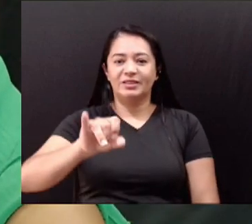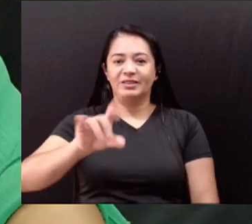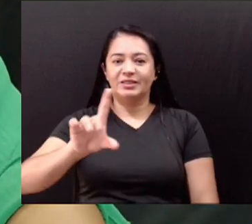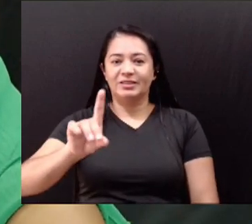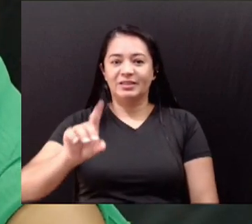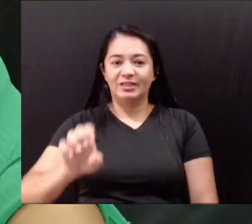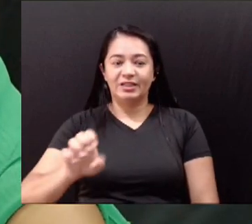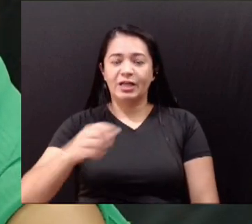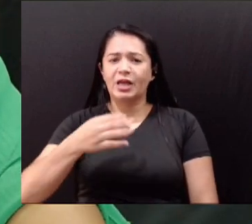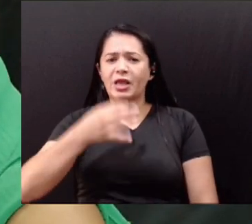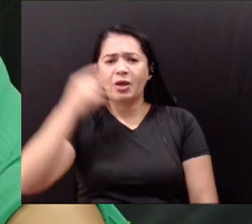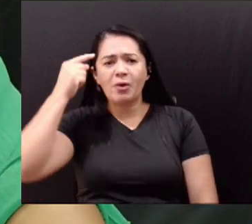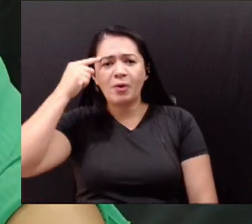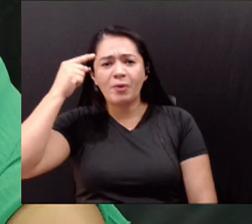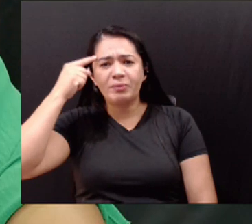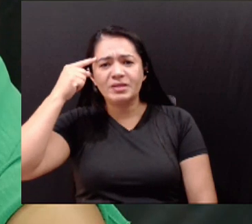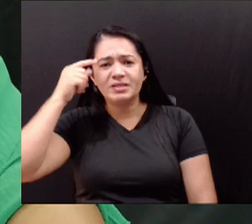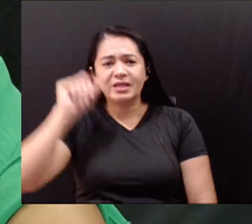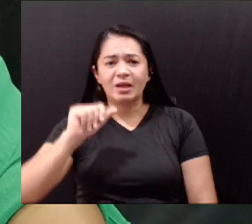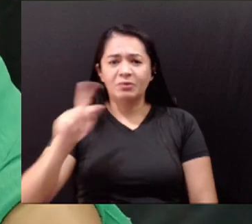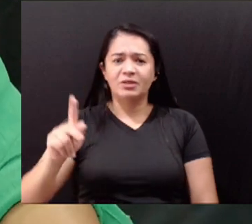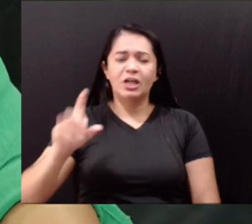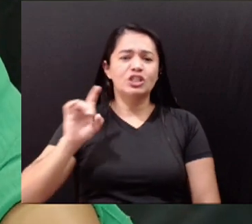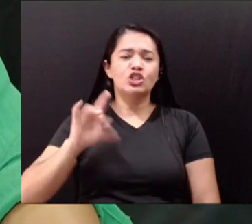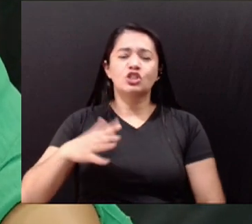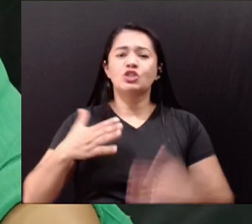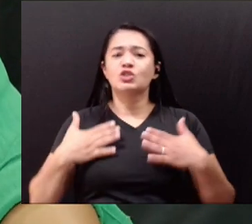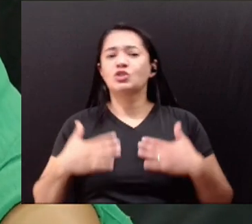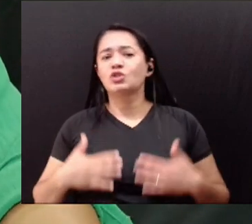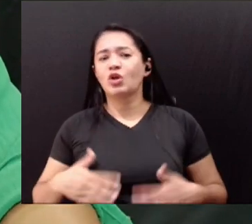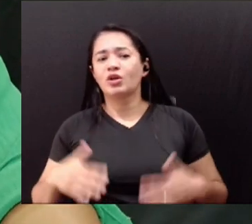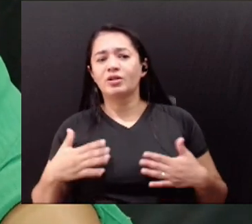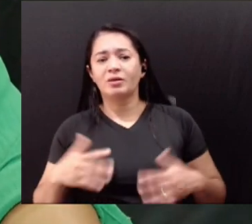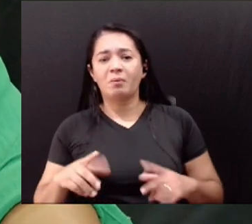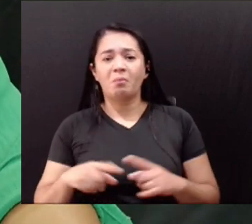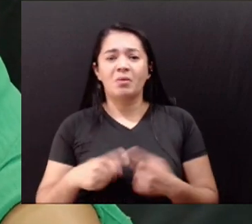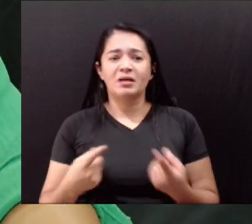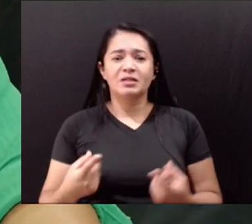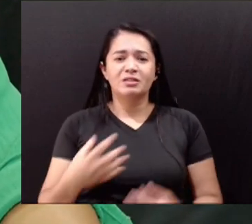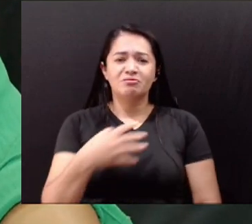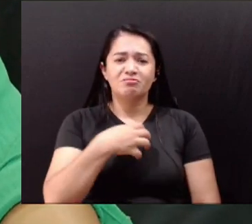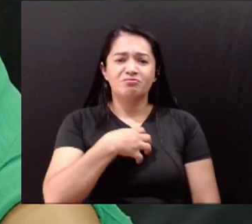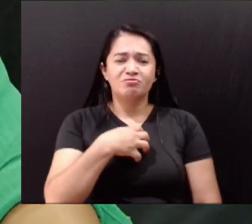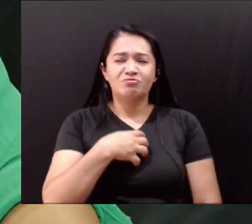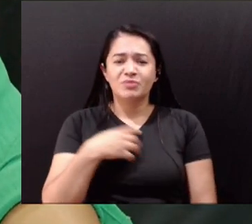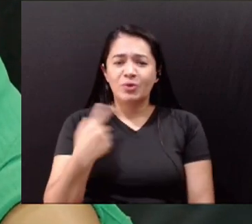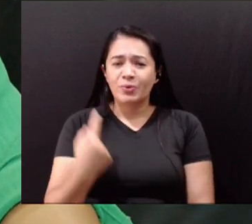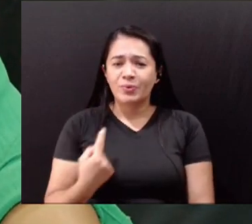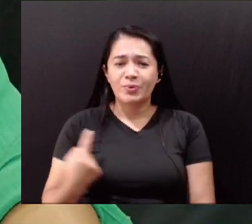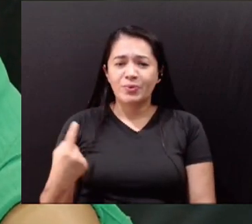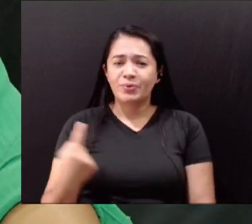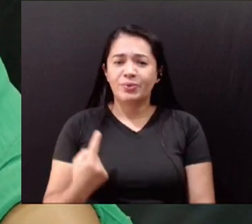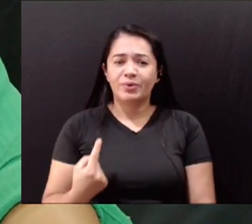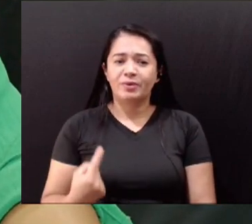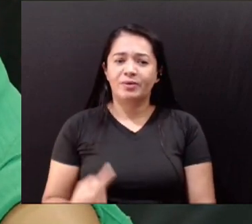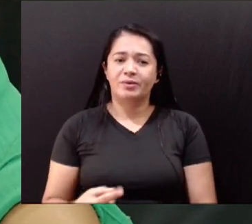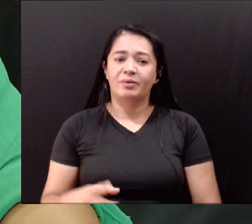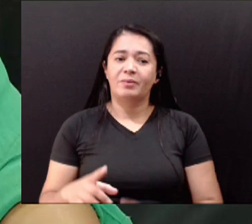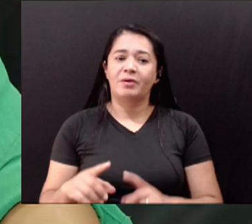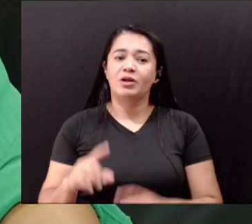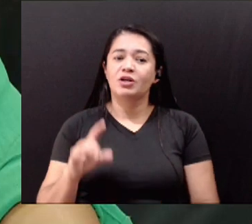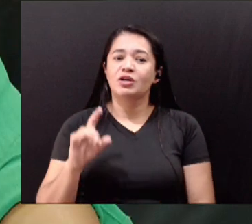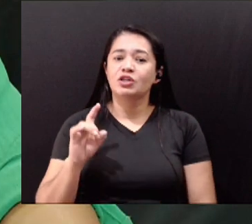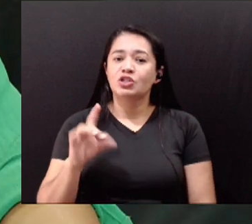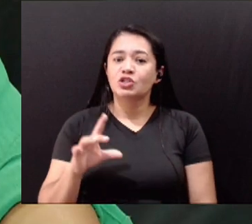só descanso. Hum, mas me senti sozinha. Ô, Neide, só melhorou quando voltei